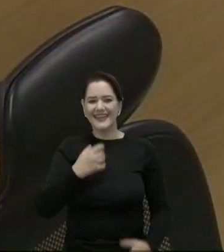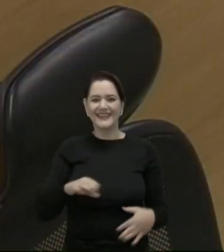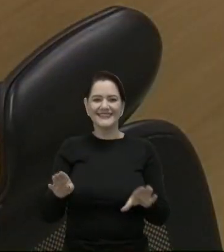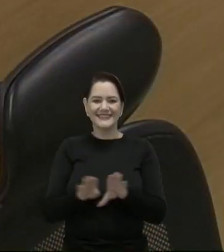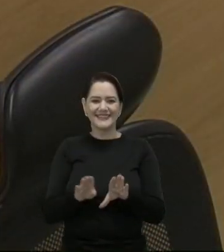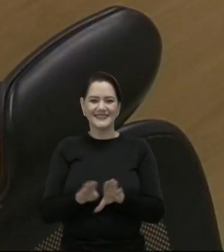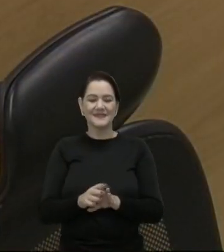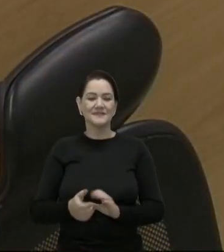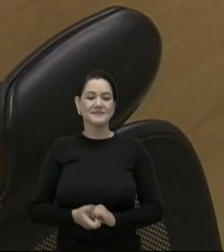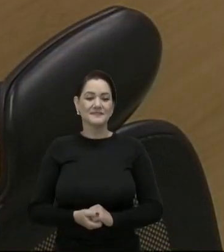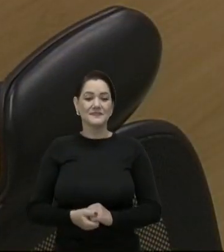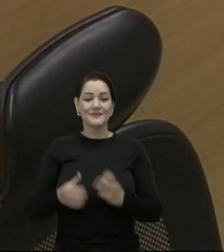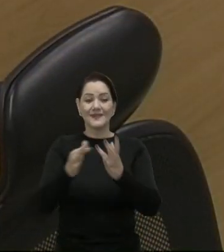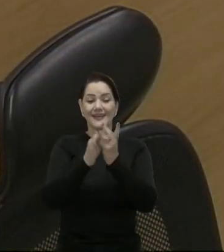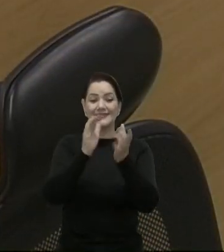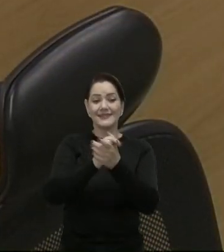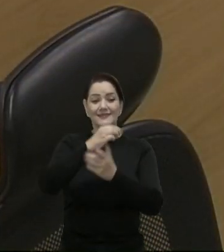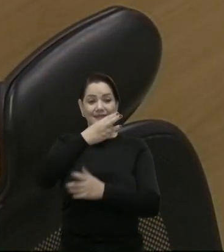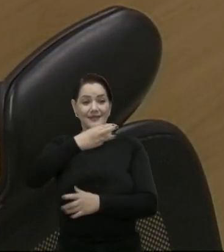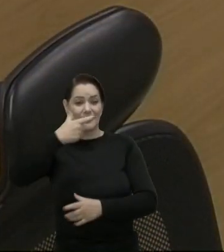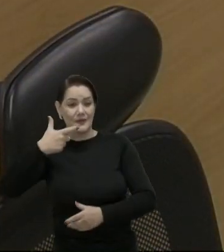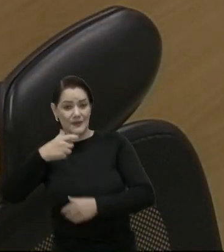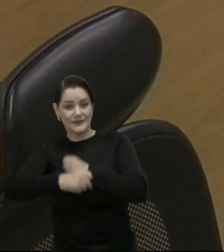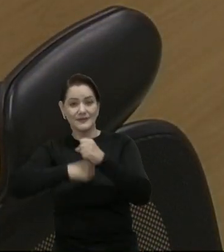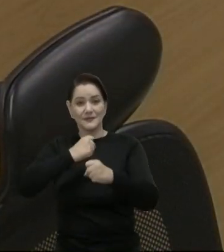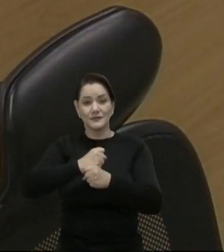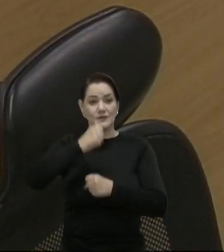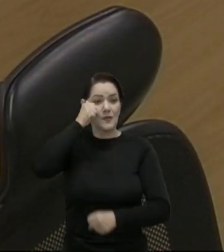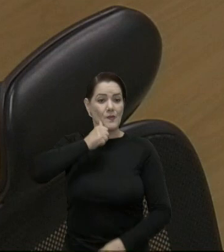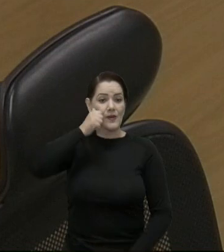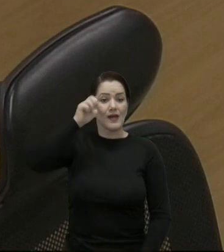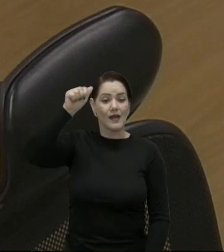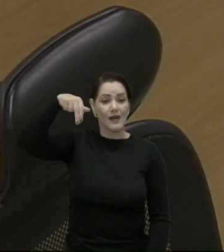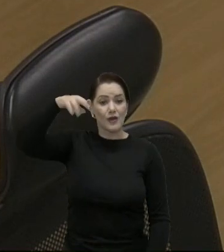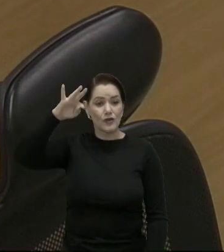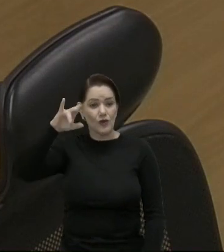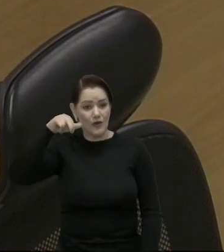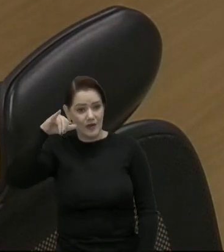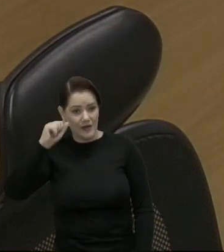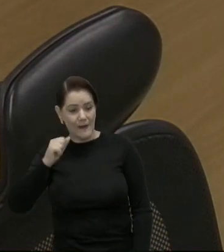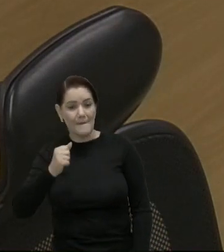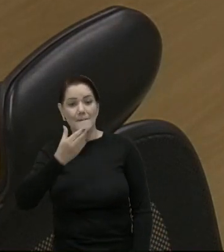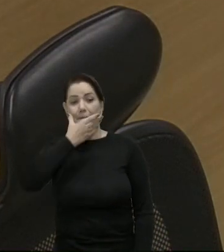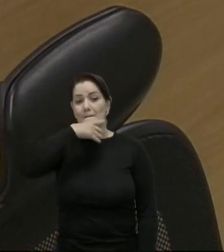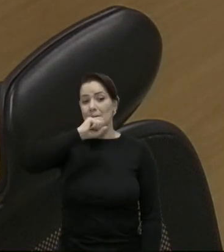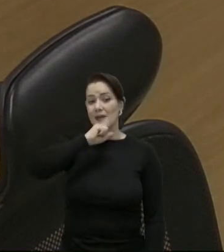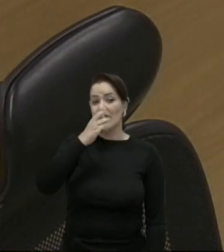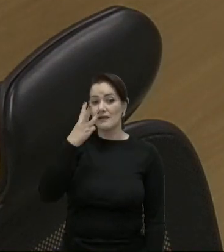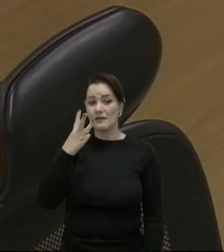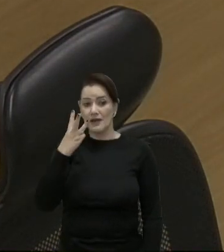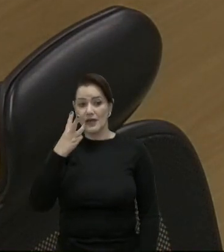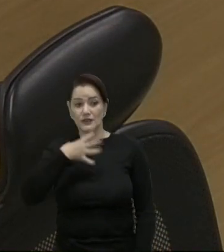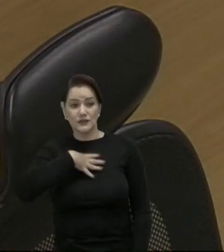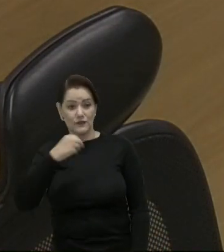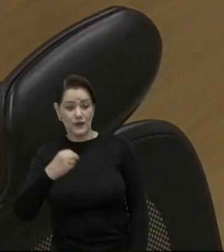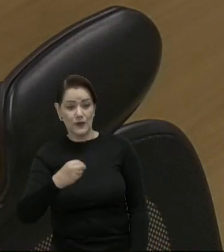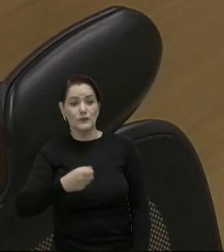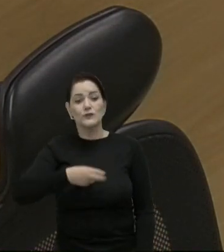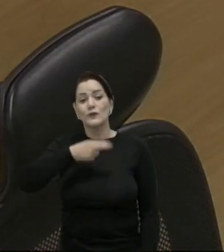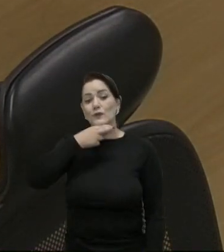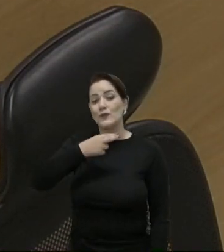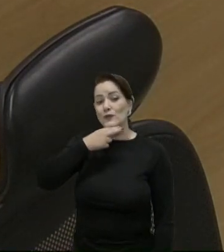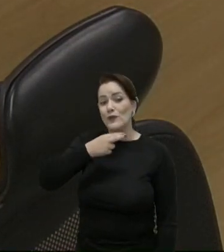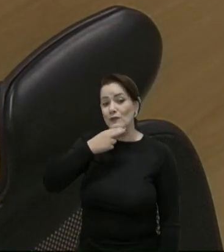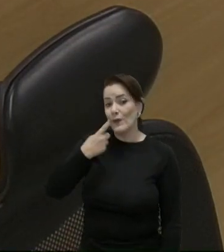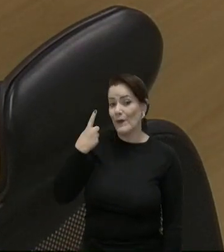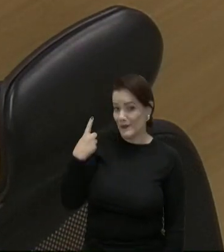bom. Casado há 32 anos com a Antônia, pai de 3 filhos e avô de 1 neto. Estamos empatados. Perdemos para a Ivete,